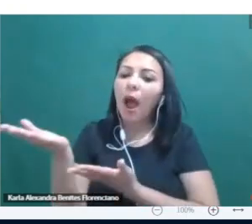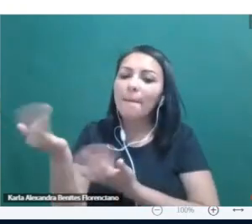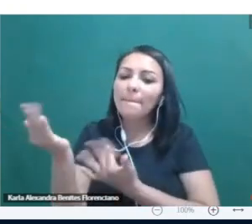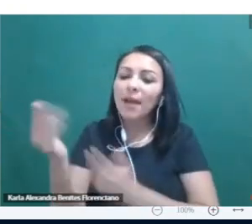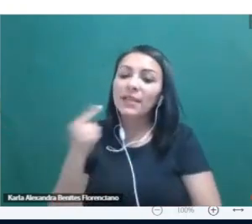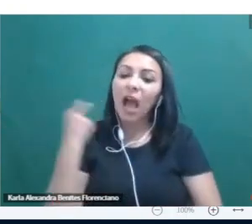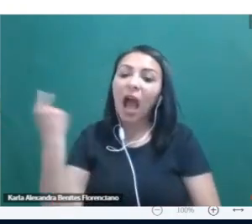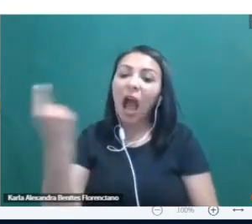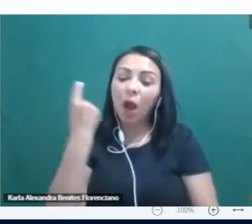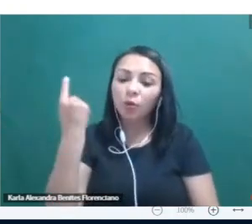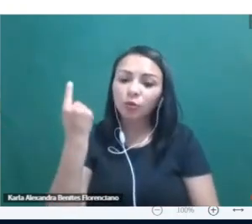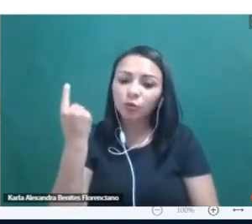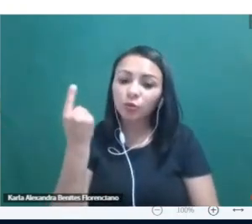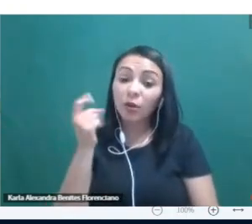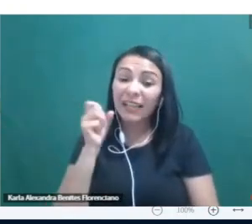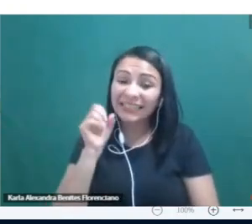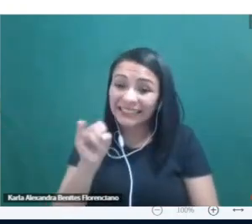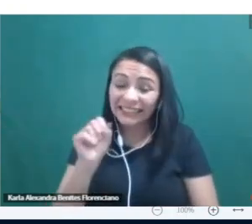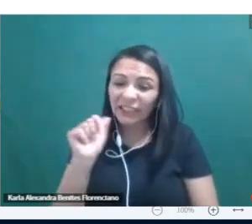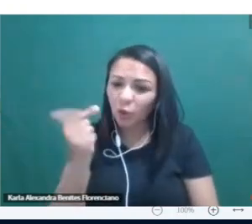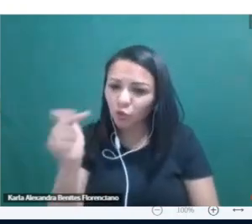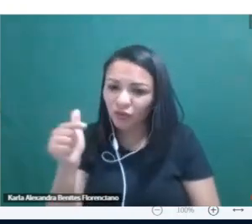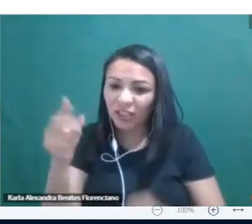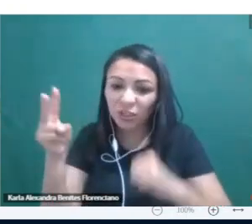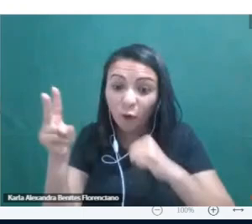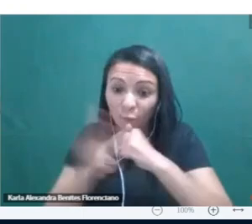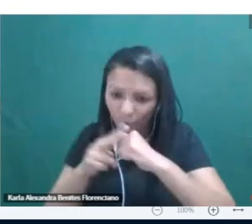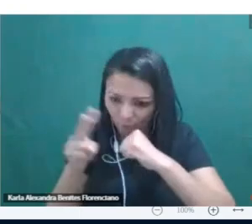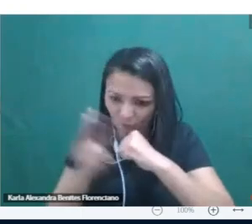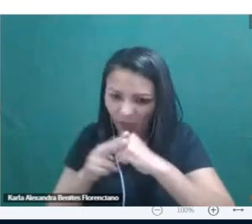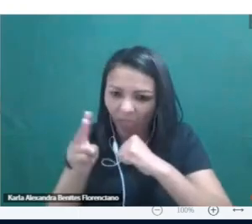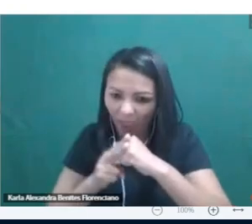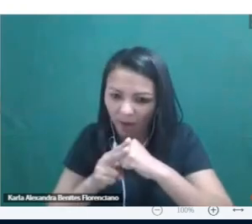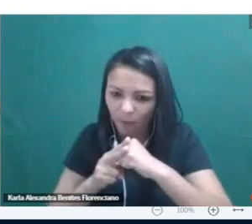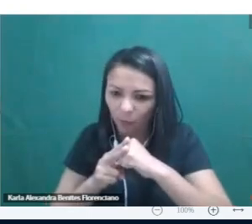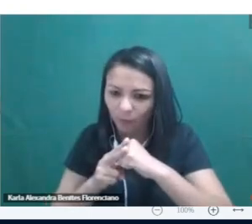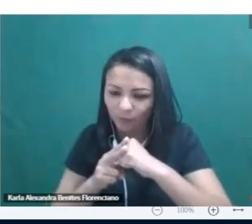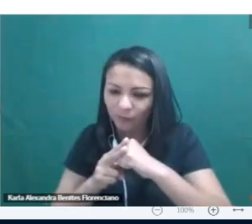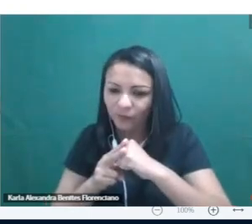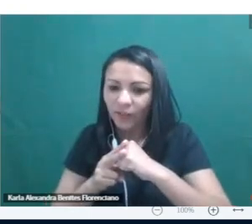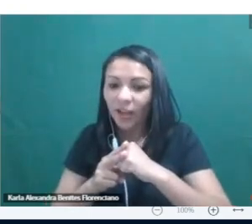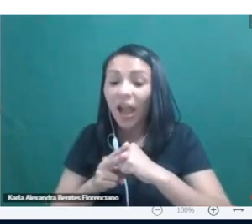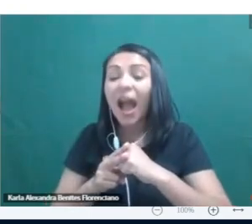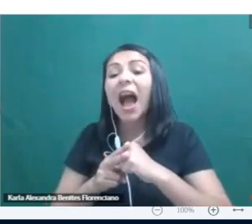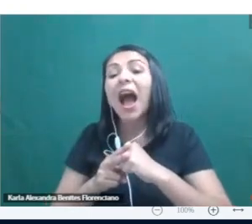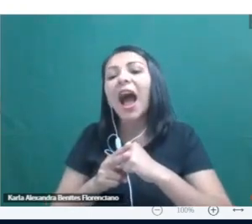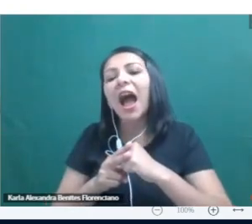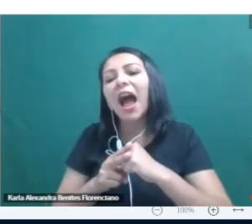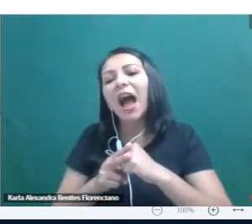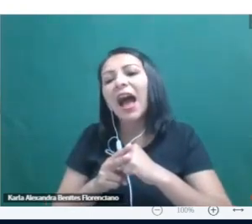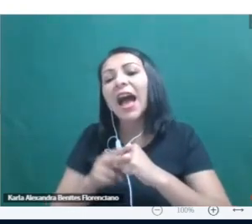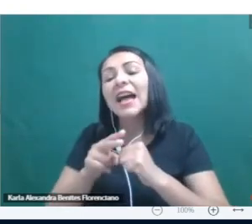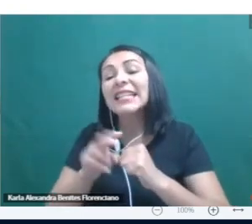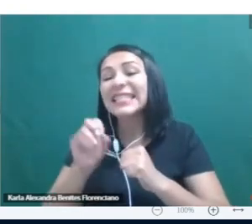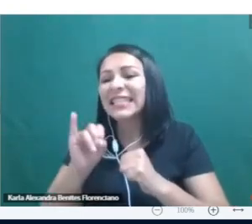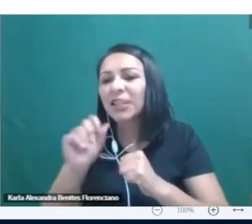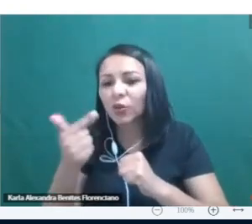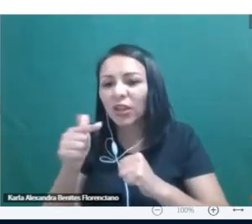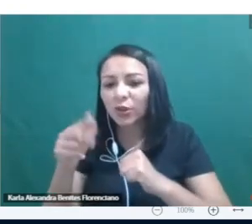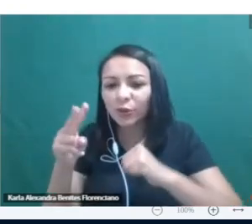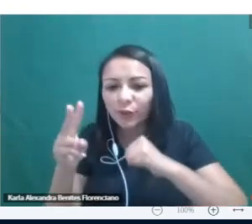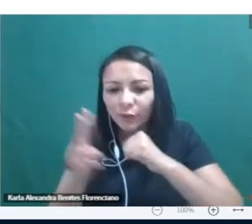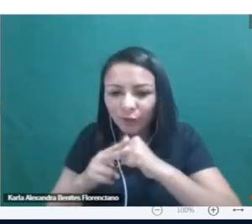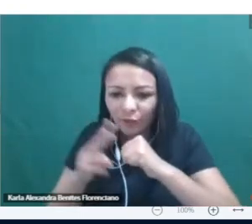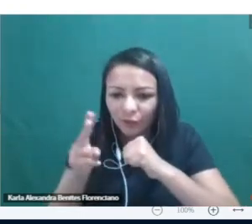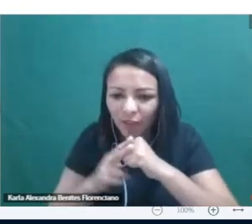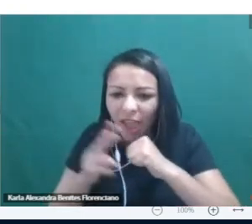adjunto adnominal. O bom e alto seriam, tá? O bom